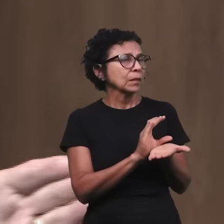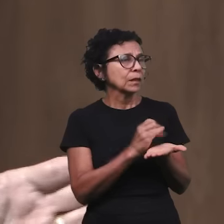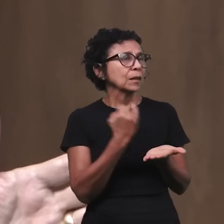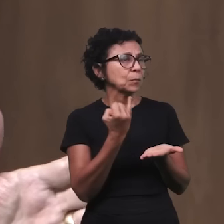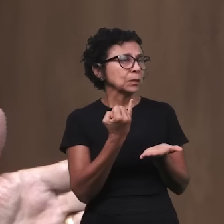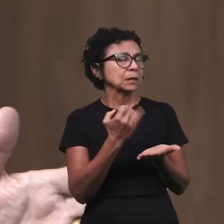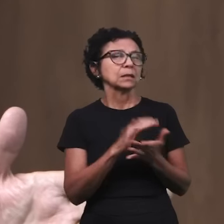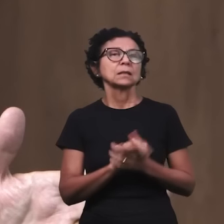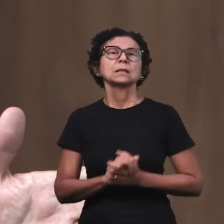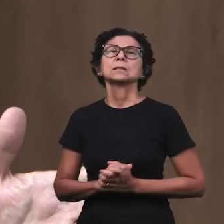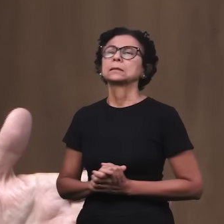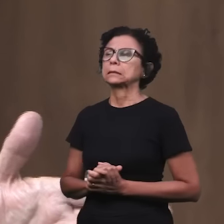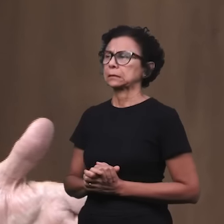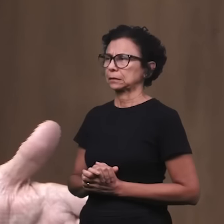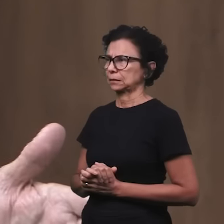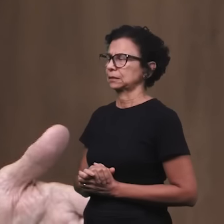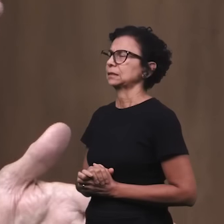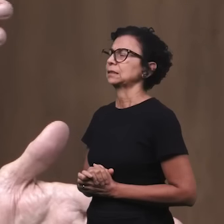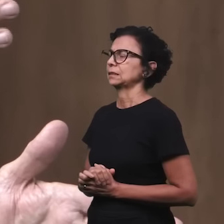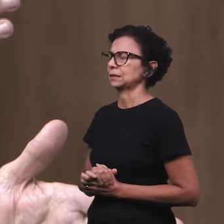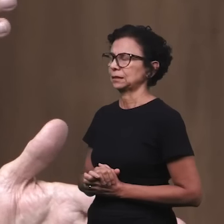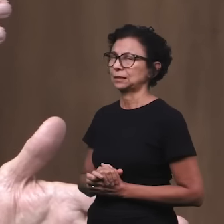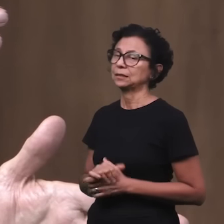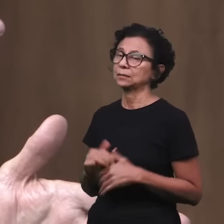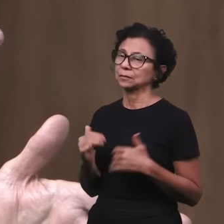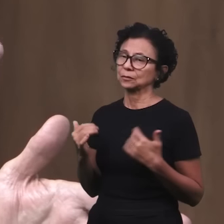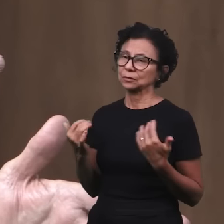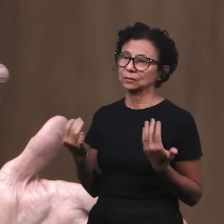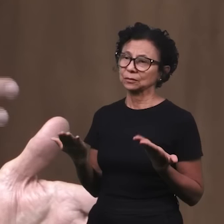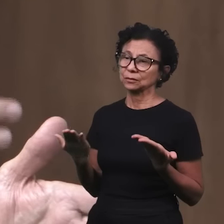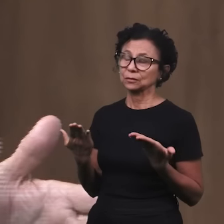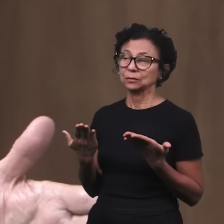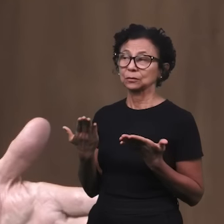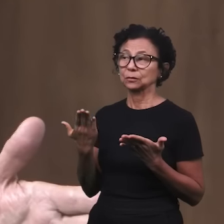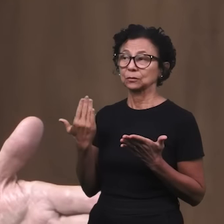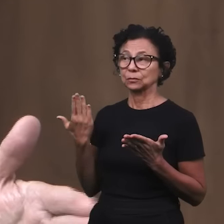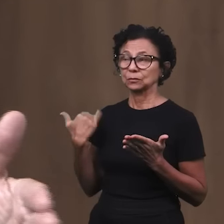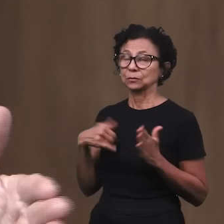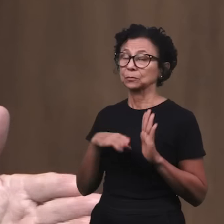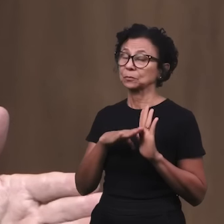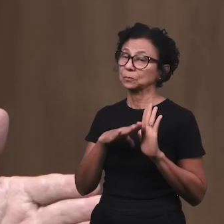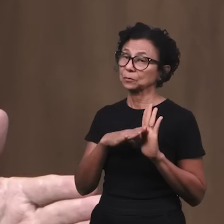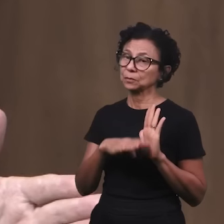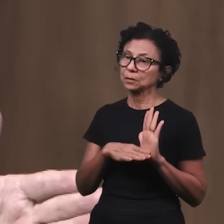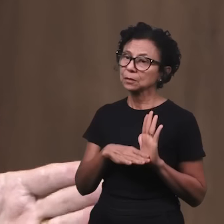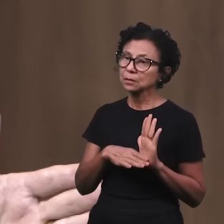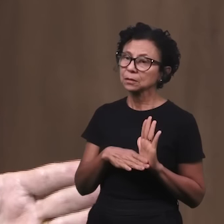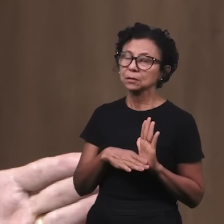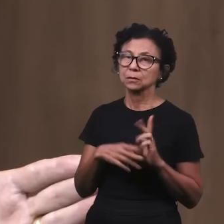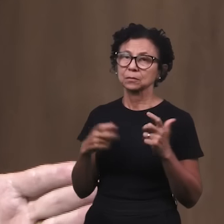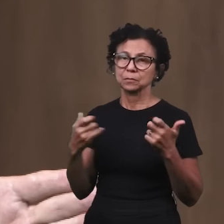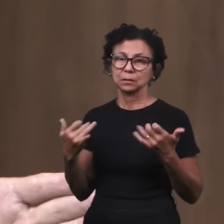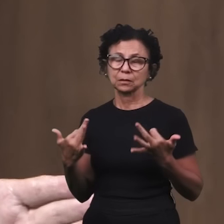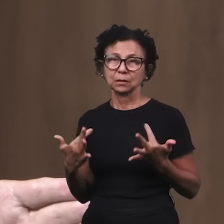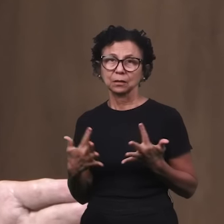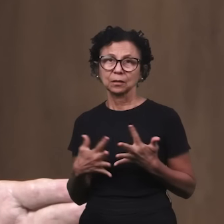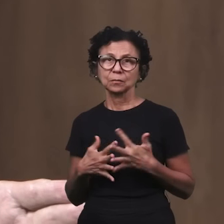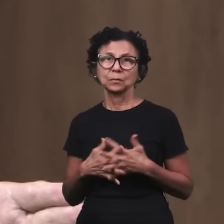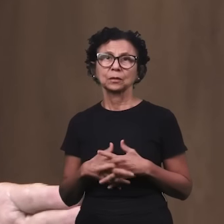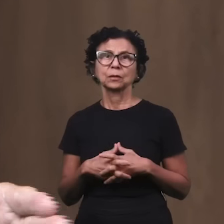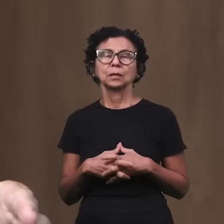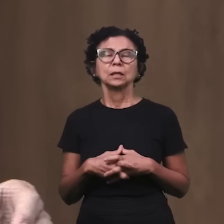dedicação, desde como nós já havíamos falado no programa anterior, nós falamos que desde a